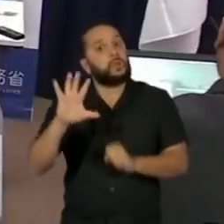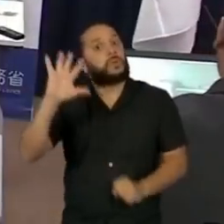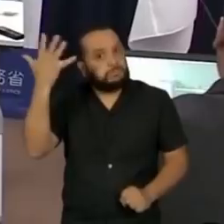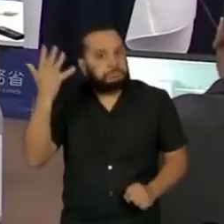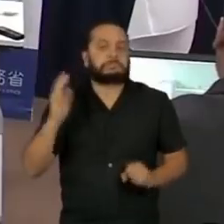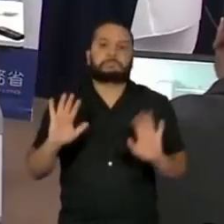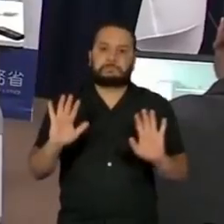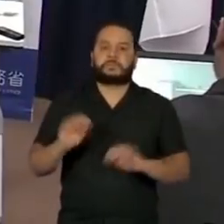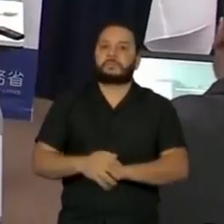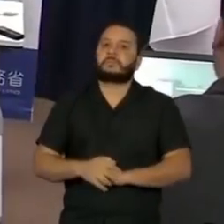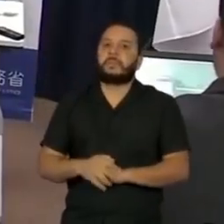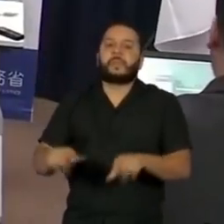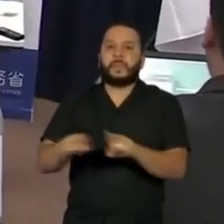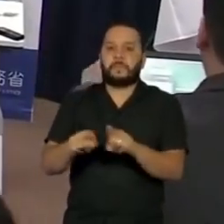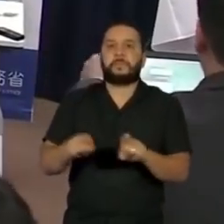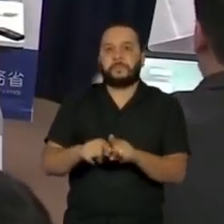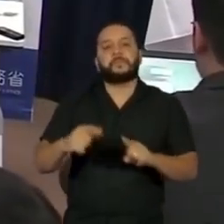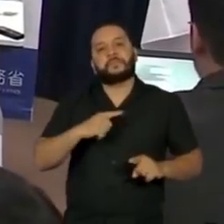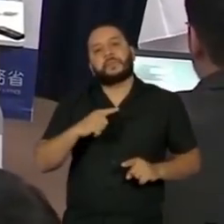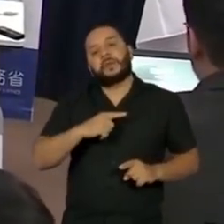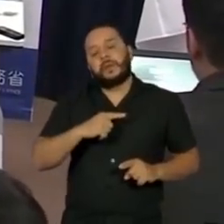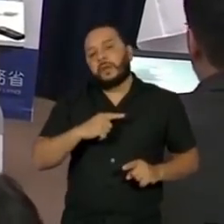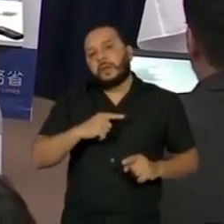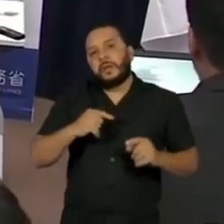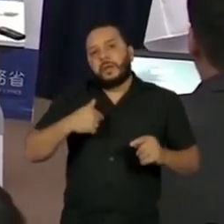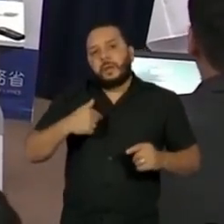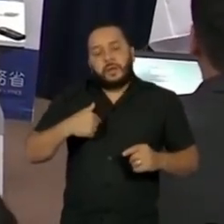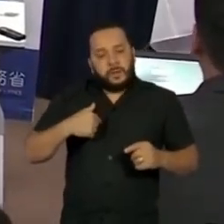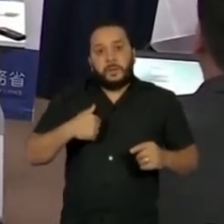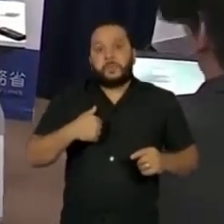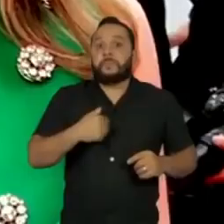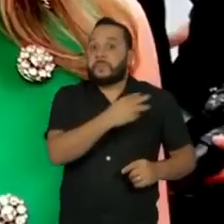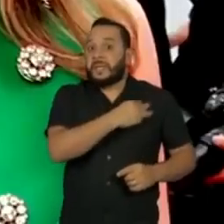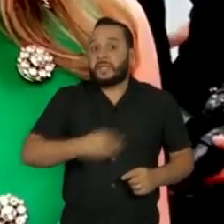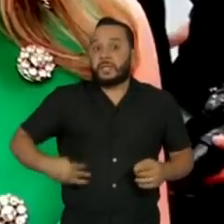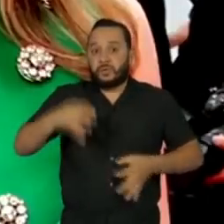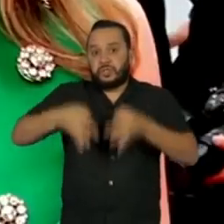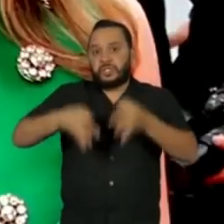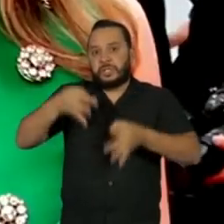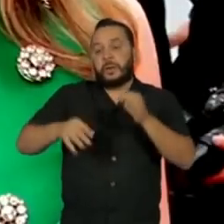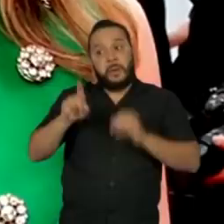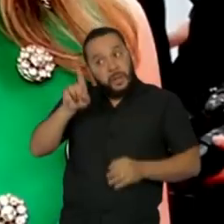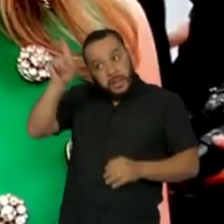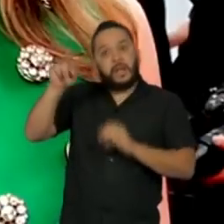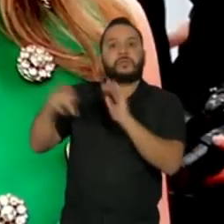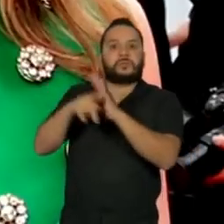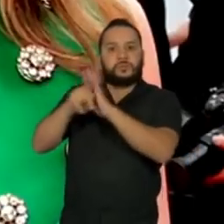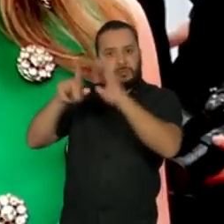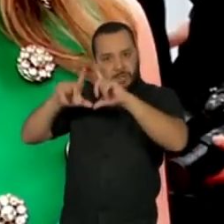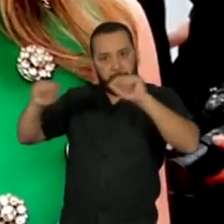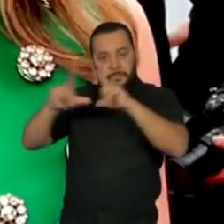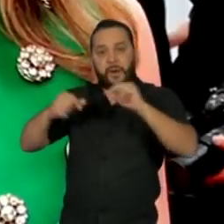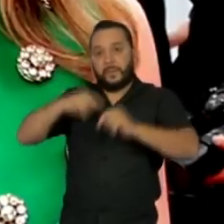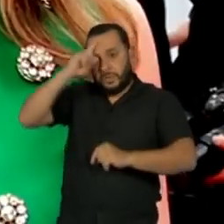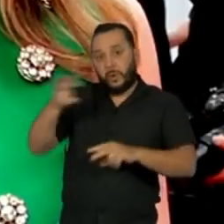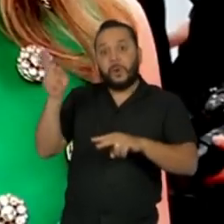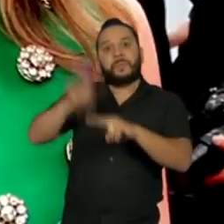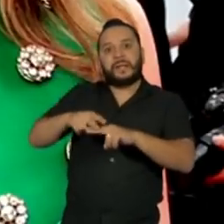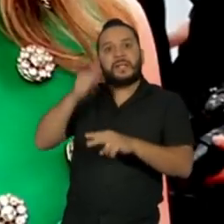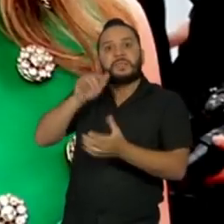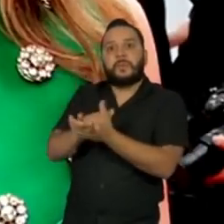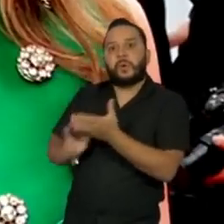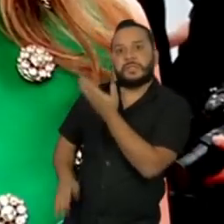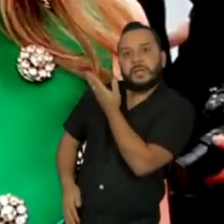O Ministério da Justiça do Japão emitiu um mandado de prisão contra Carole Ghosn, esposa do